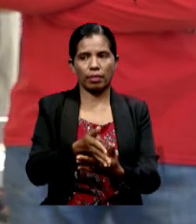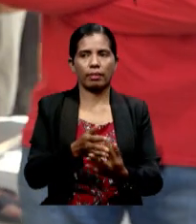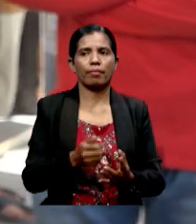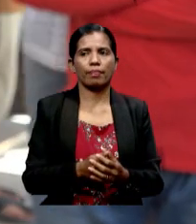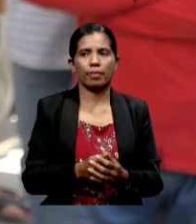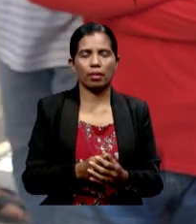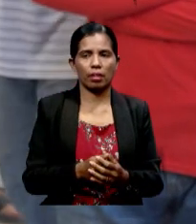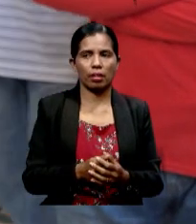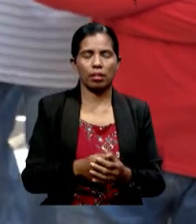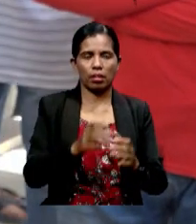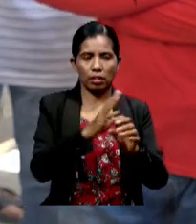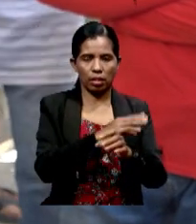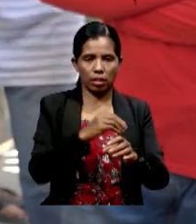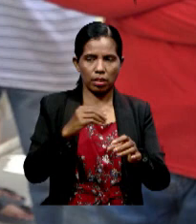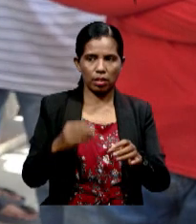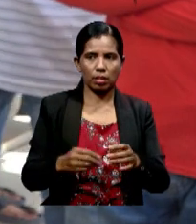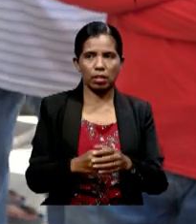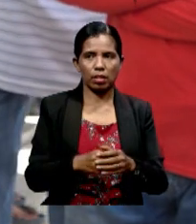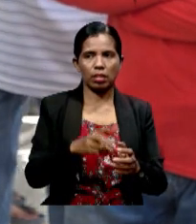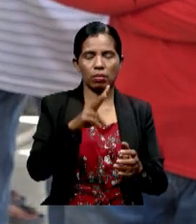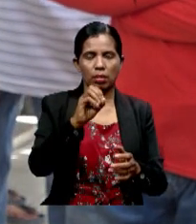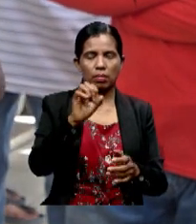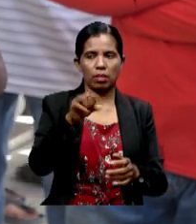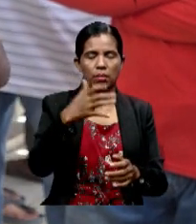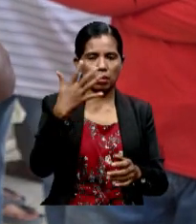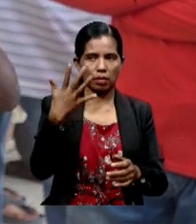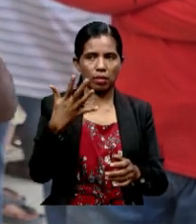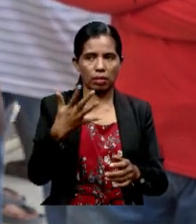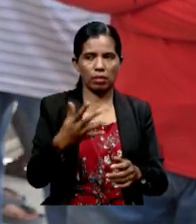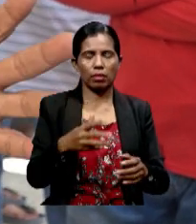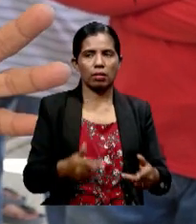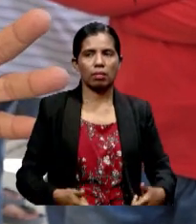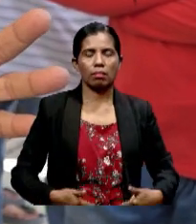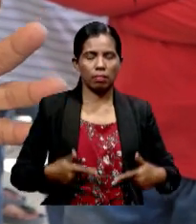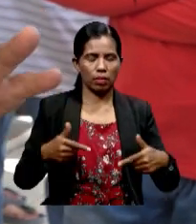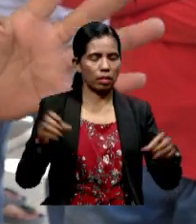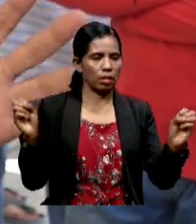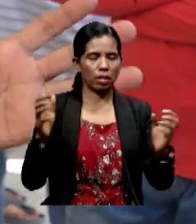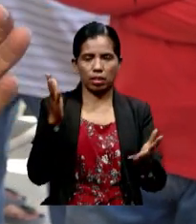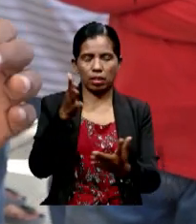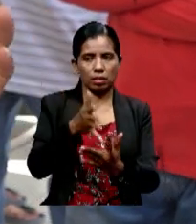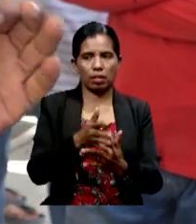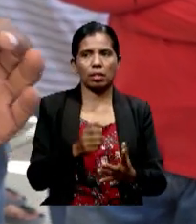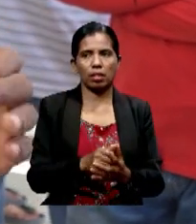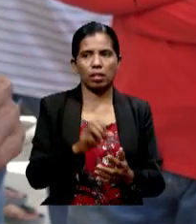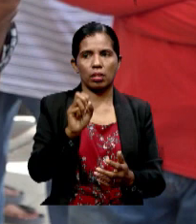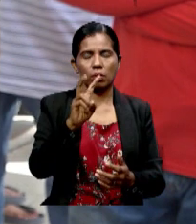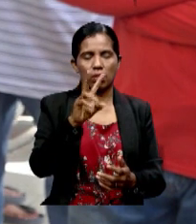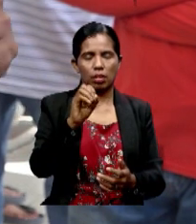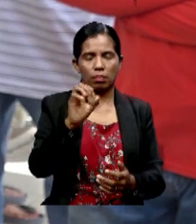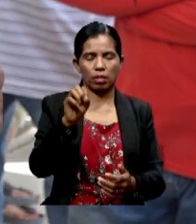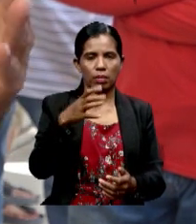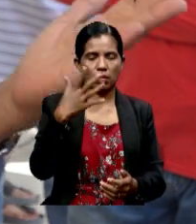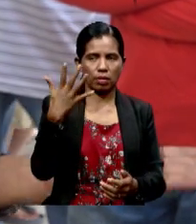a sen suspendido maka. Liu 2015 maka foi em Mures, nela tama. Antes de 2015 tama, tama